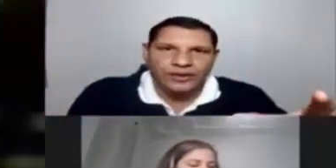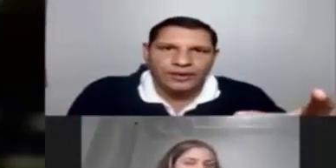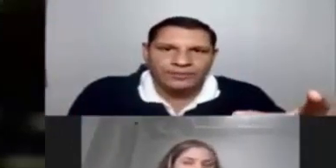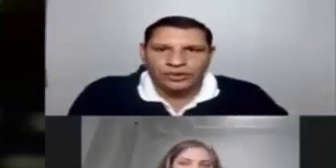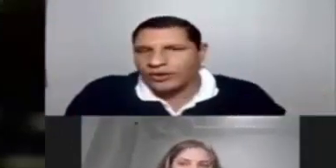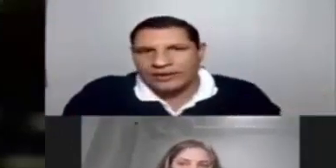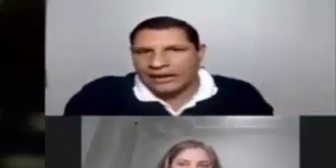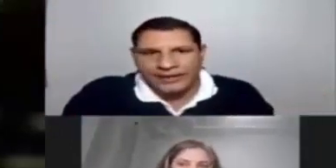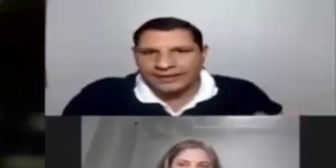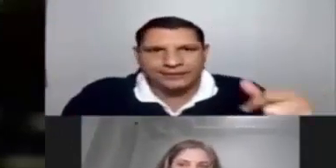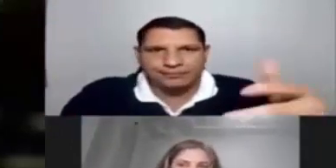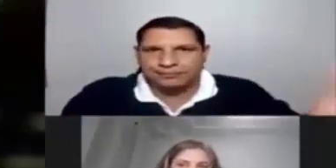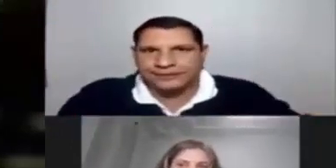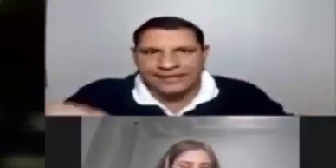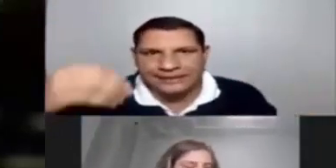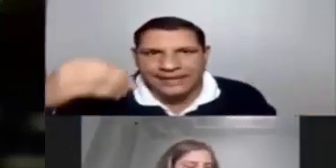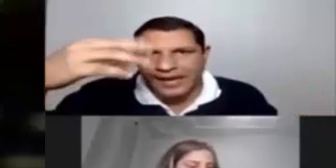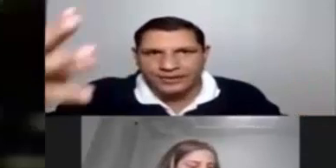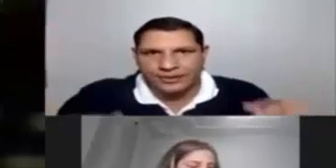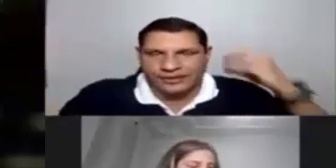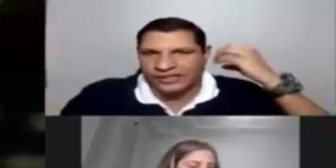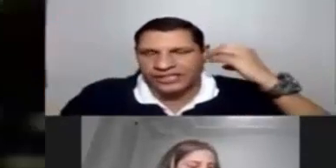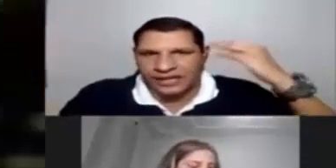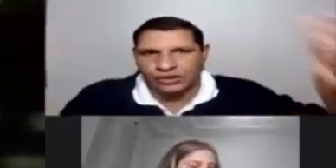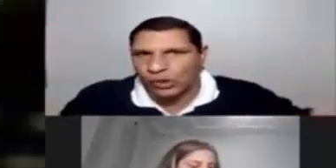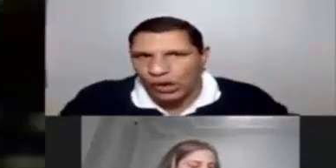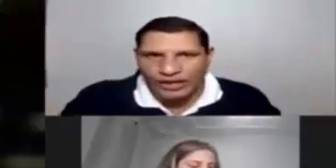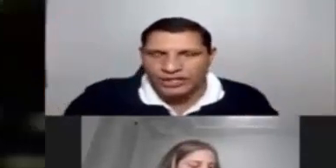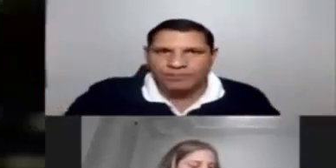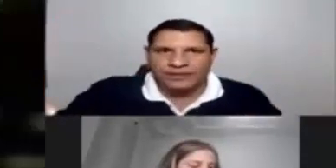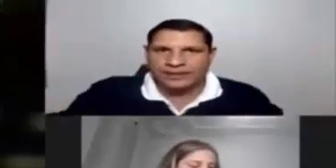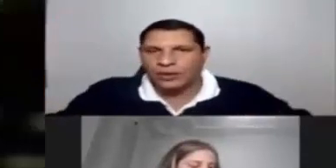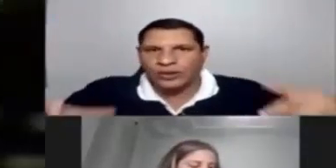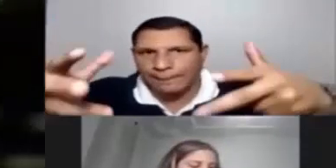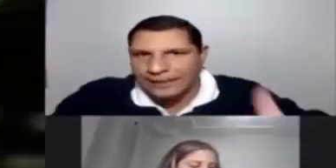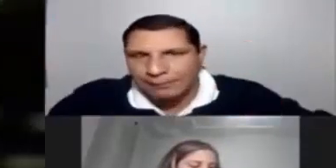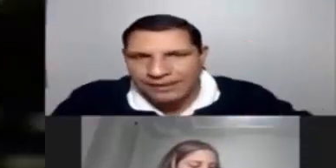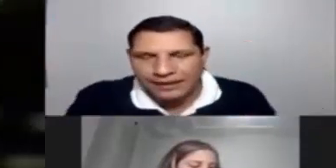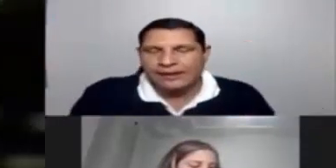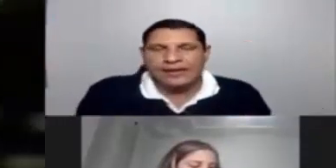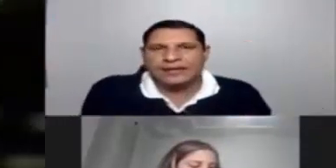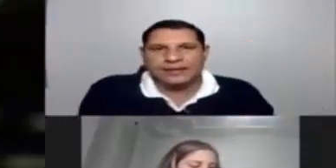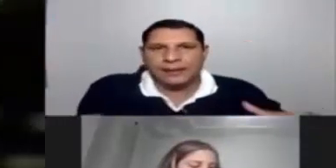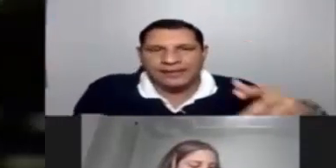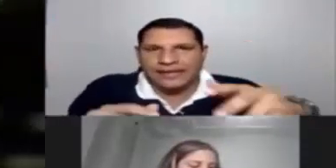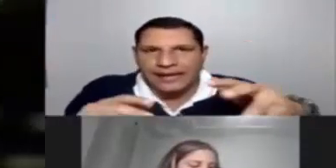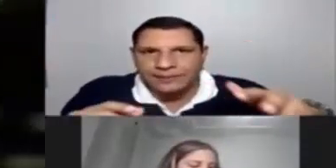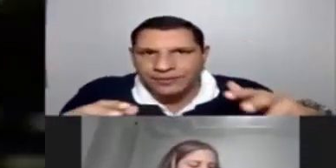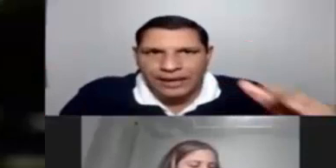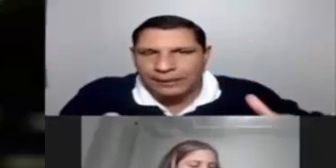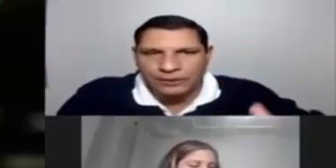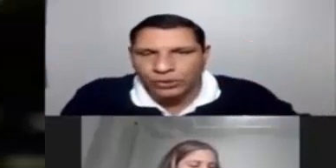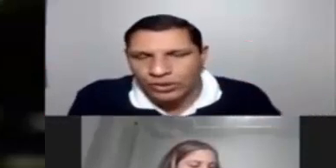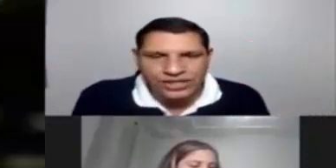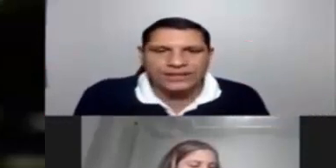então claro que aqui tem ideias de tradições tem coisa bíblica e também tem